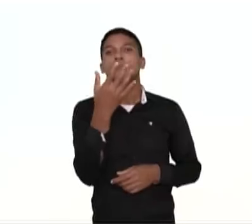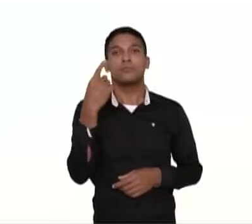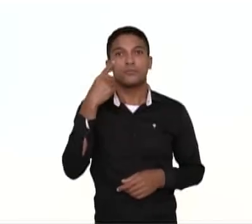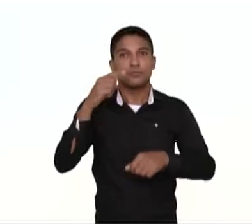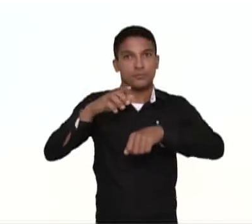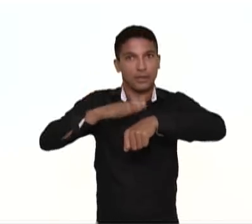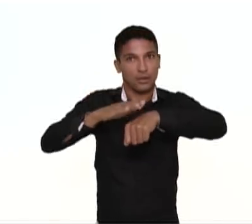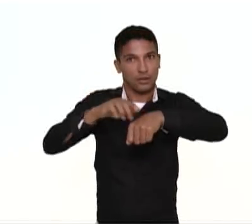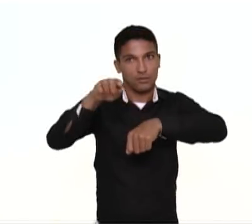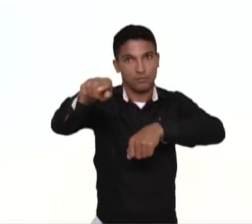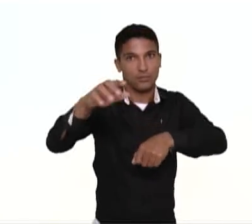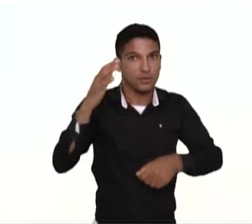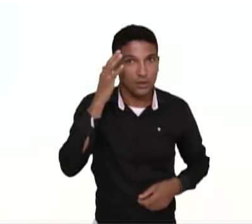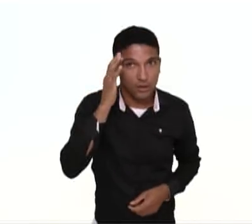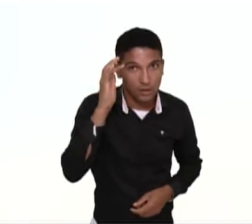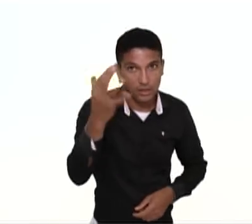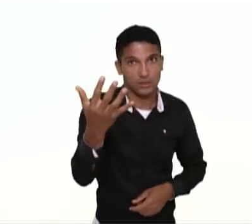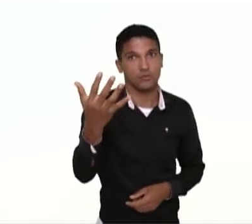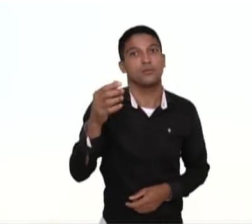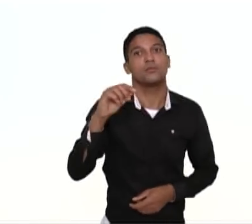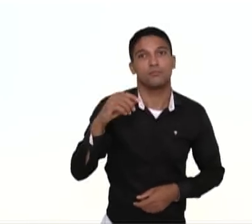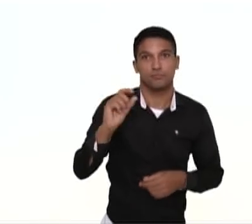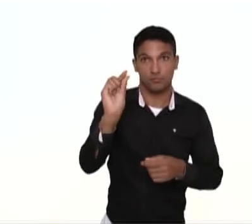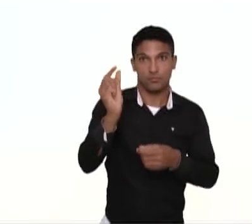nós já voltamos com a solução.